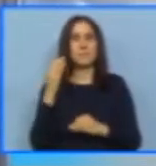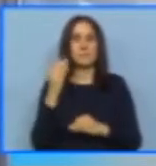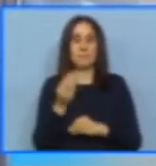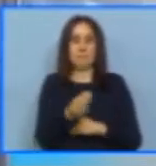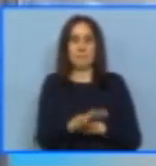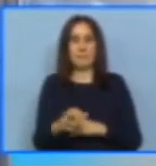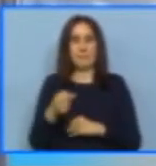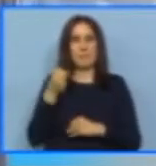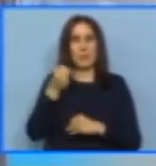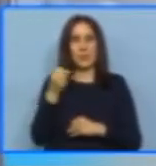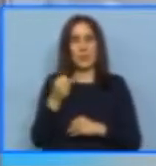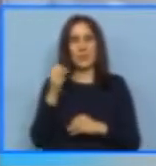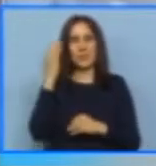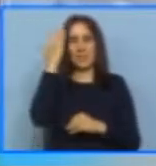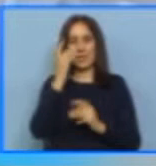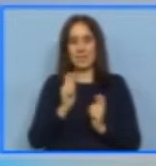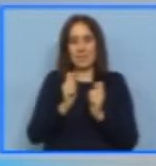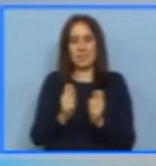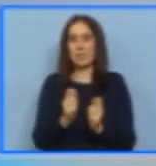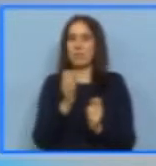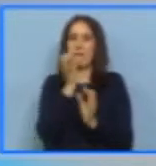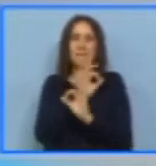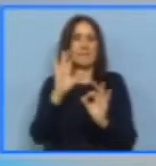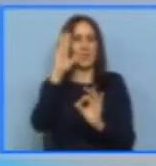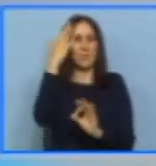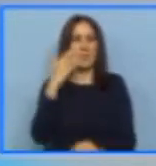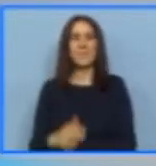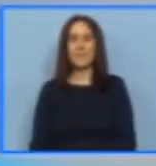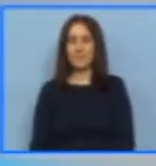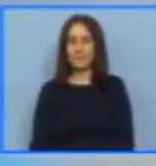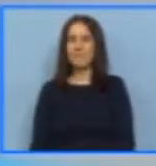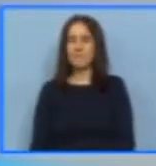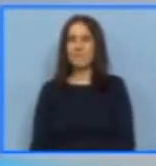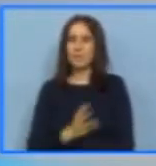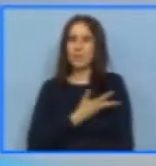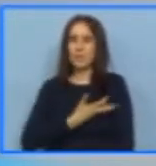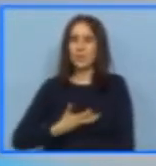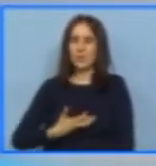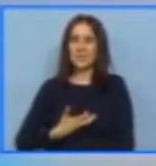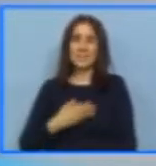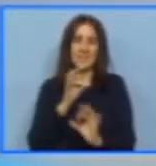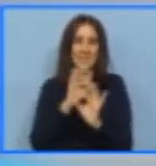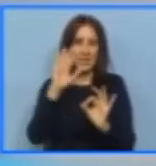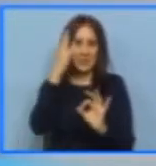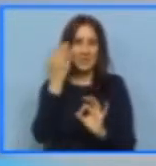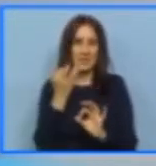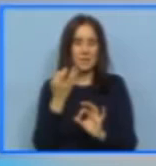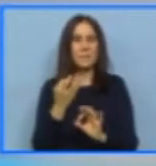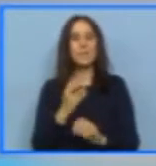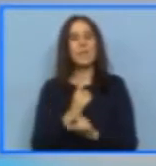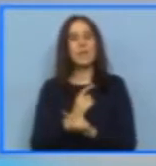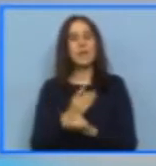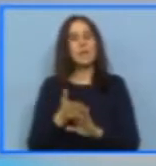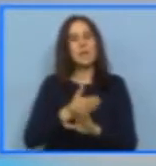Era mesmo a cereja em cima do bolo. E já vamos também referir-nos a essa cereja em cima do bolo, precisamente. Antes